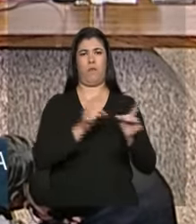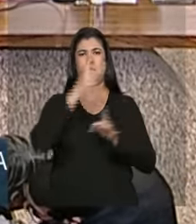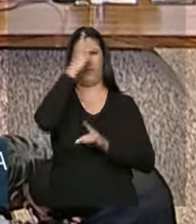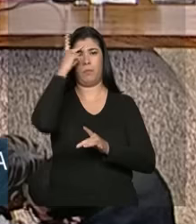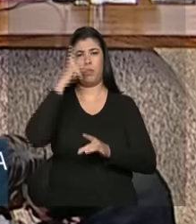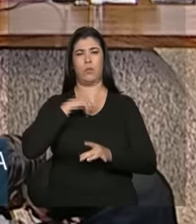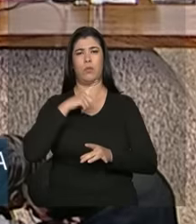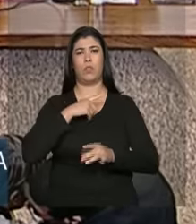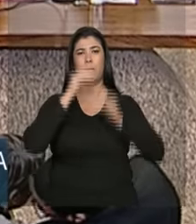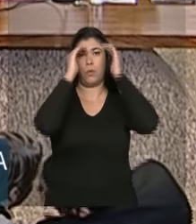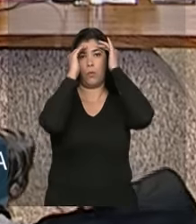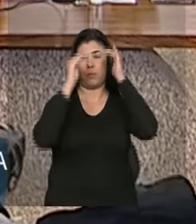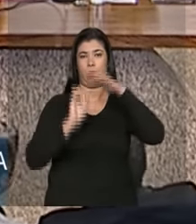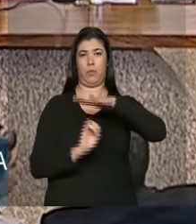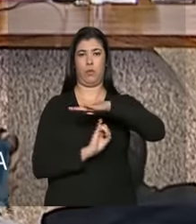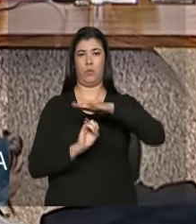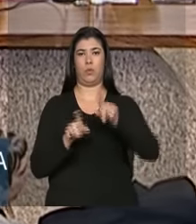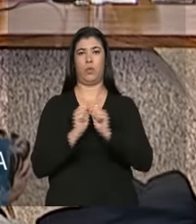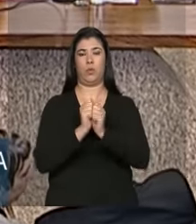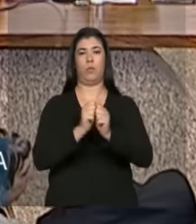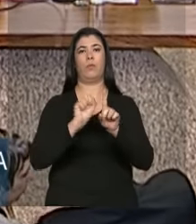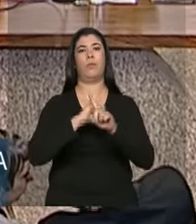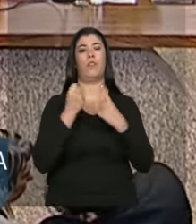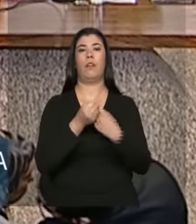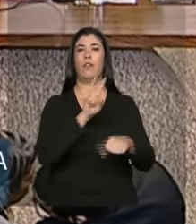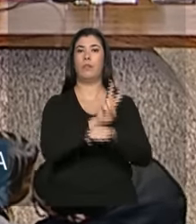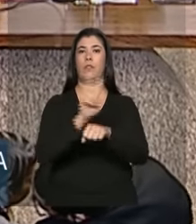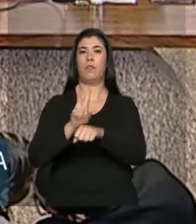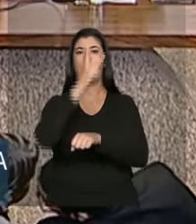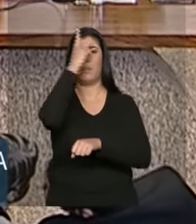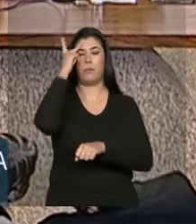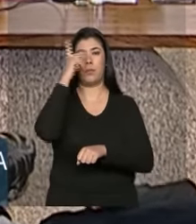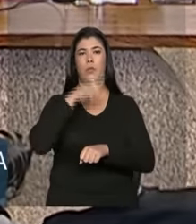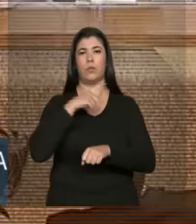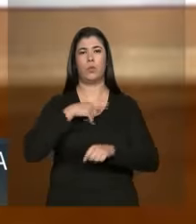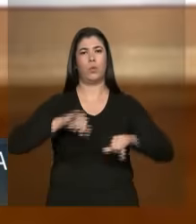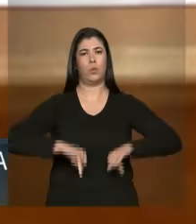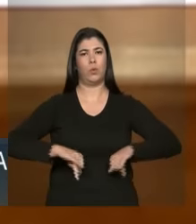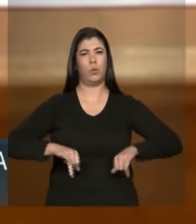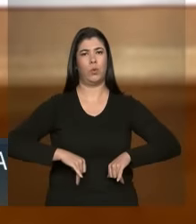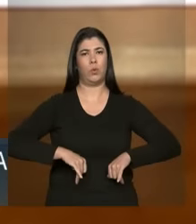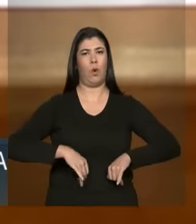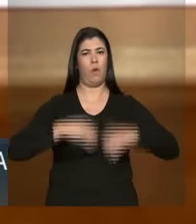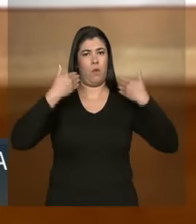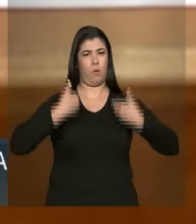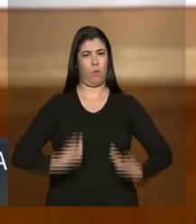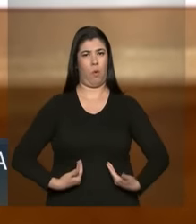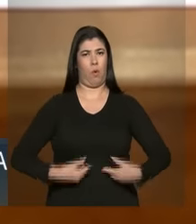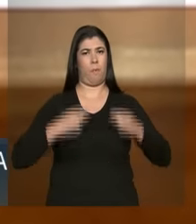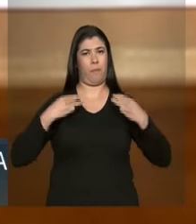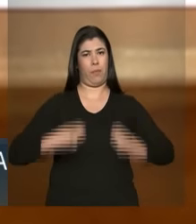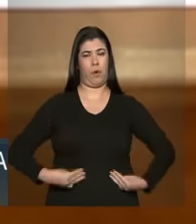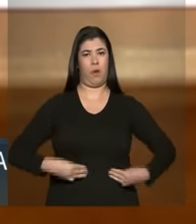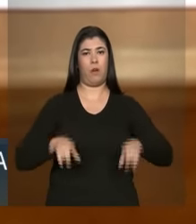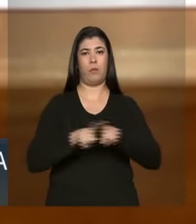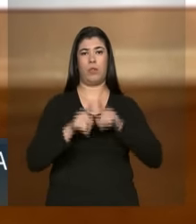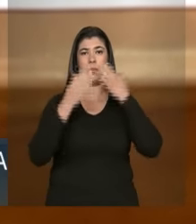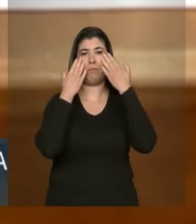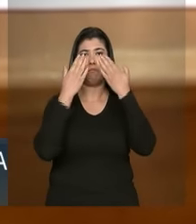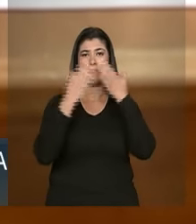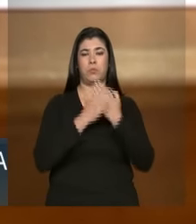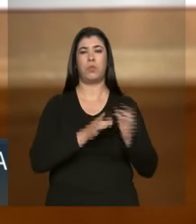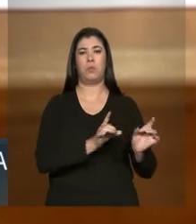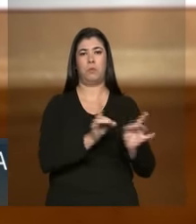instituições e da sociedade em defesa das pessoas atingidas física moral e